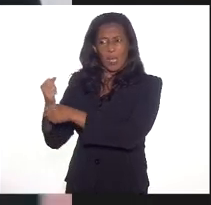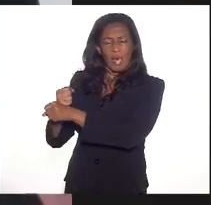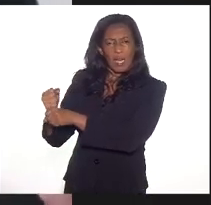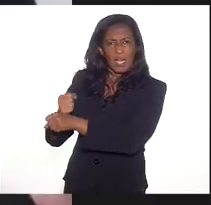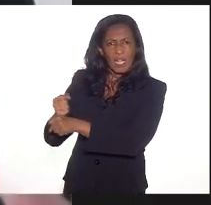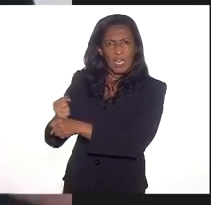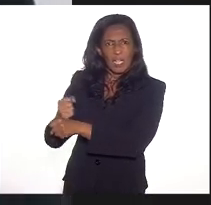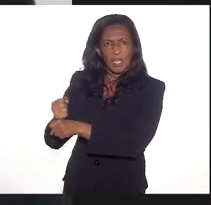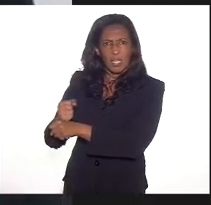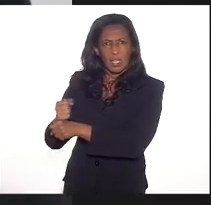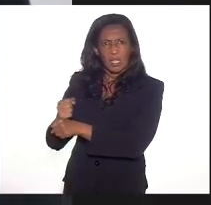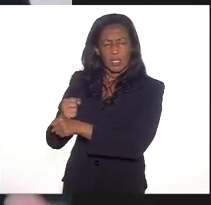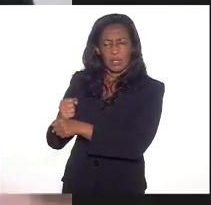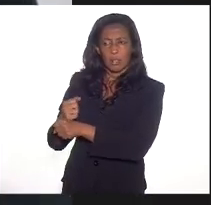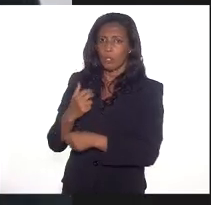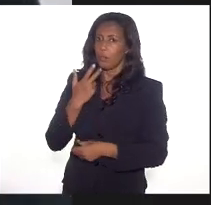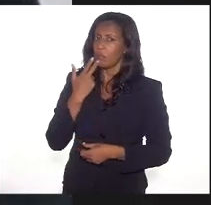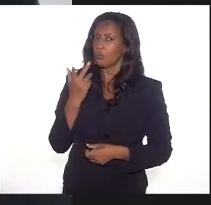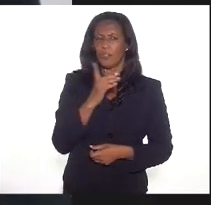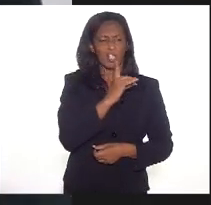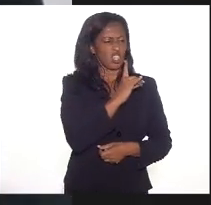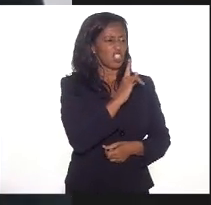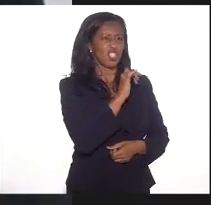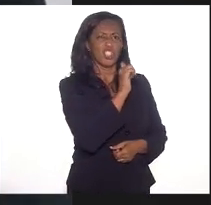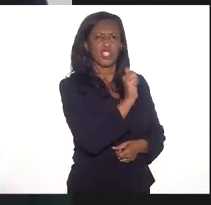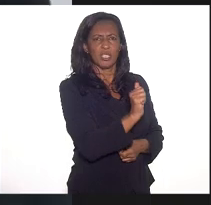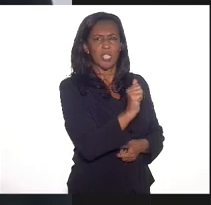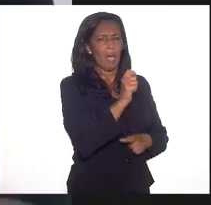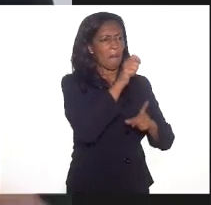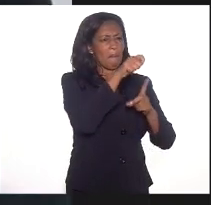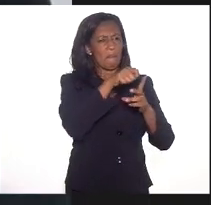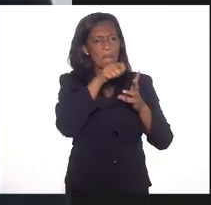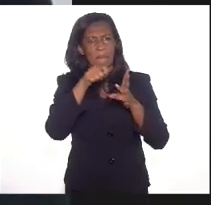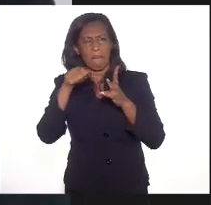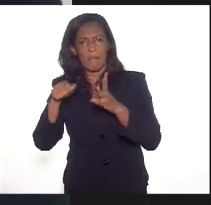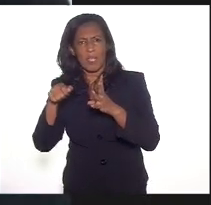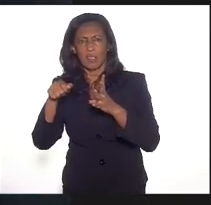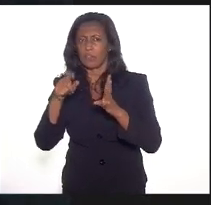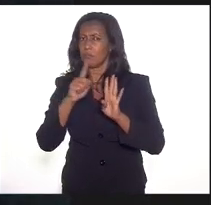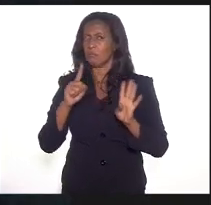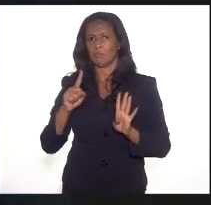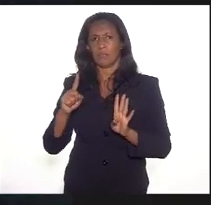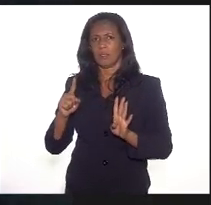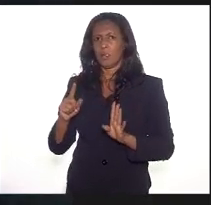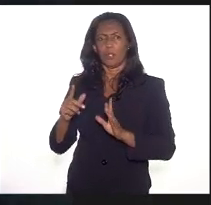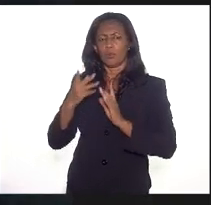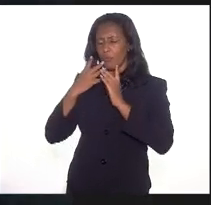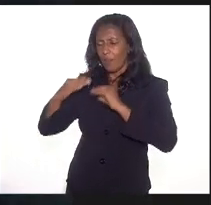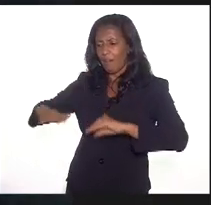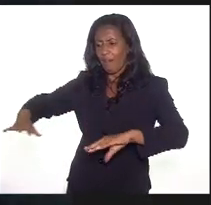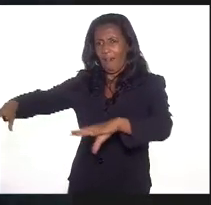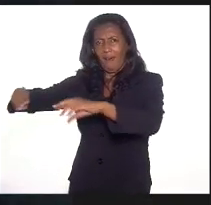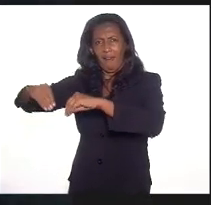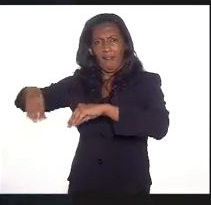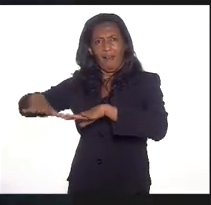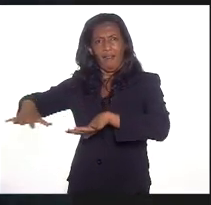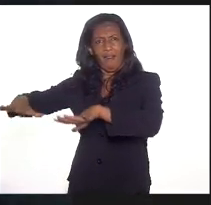estamos falando de coisa de dias, de meses. Estamos falando de áreas consolidadas. Isso ficou garantido